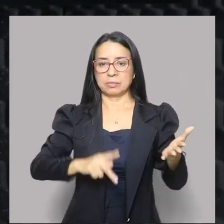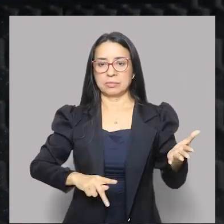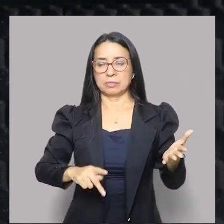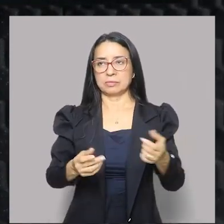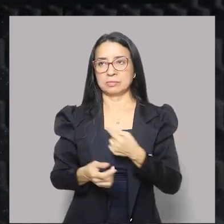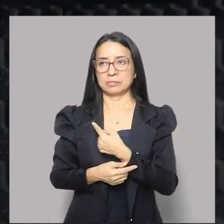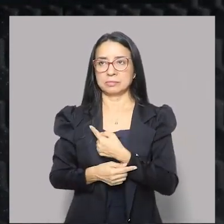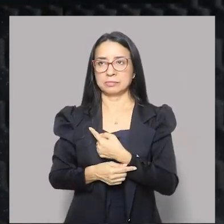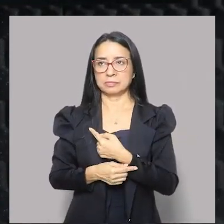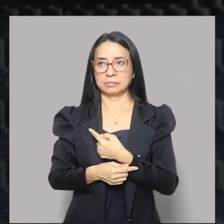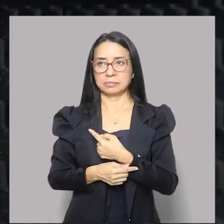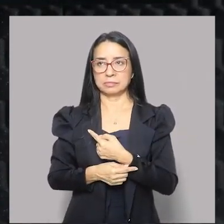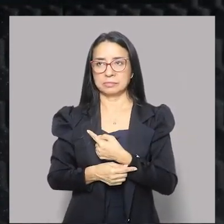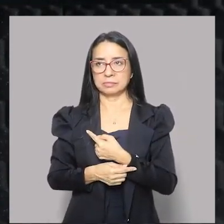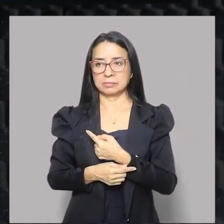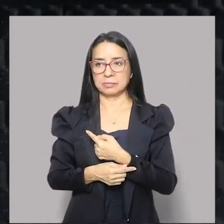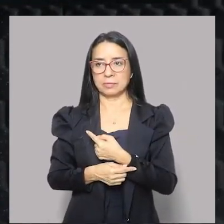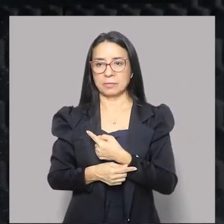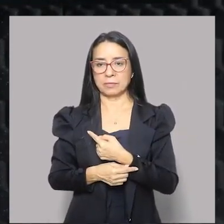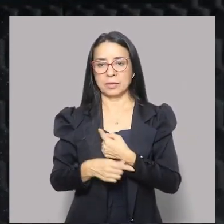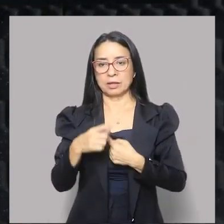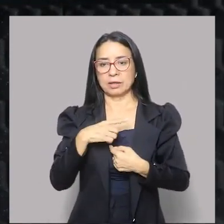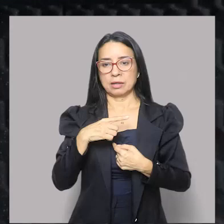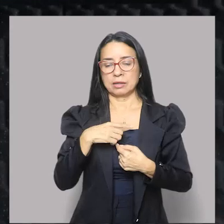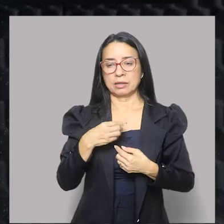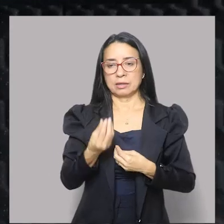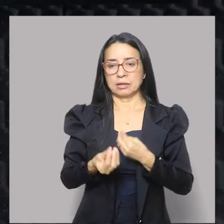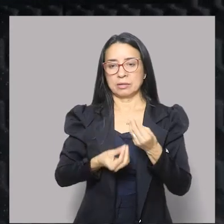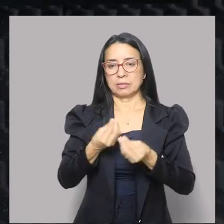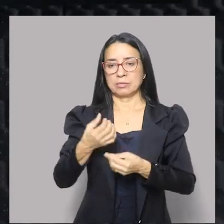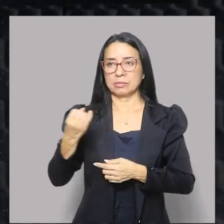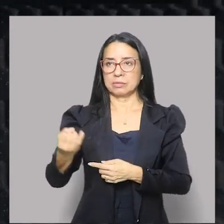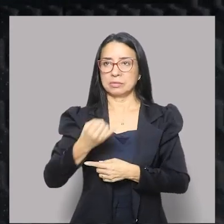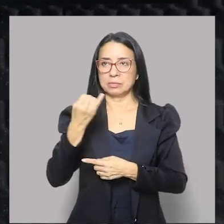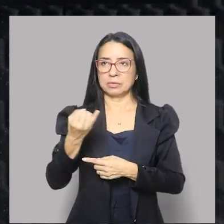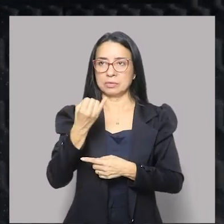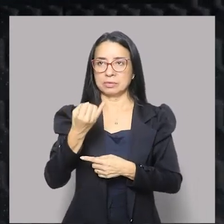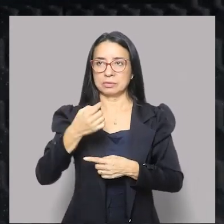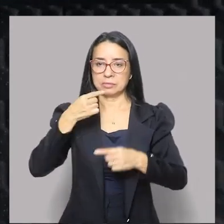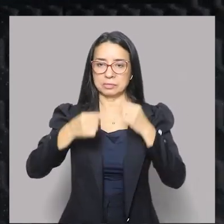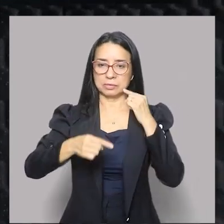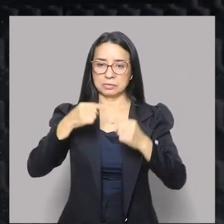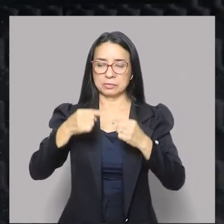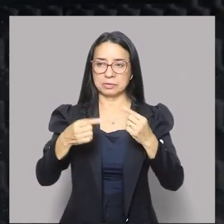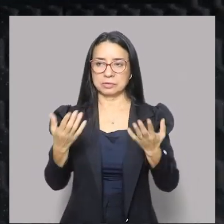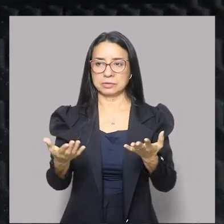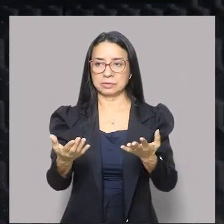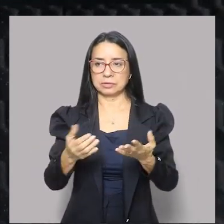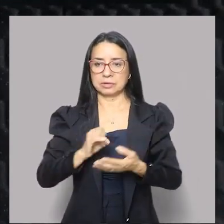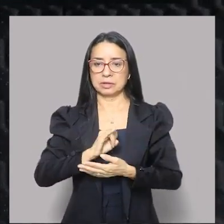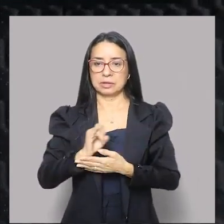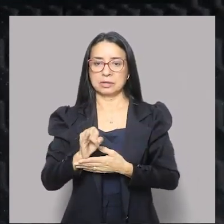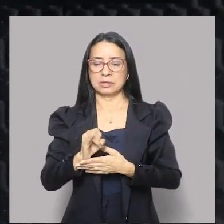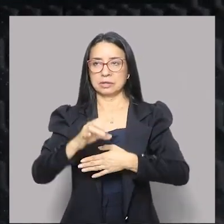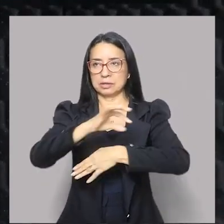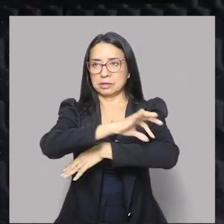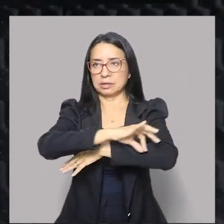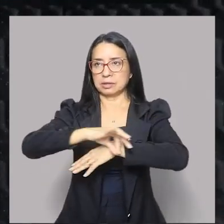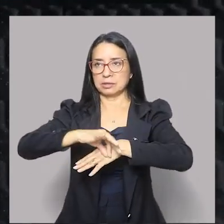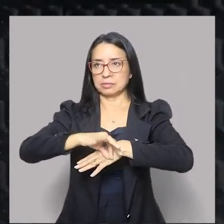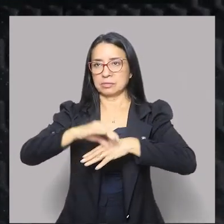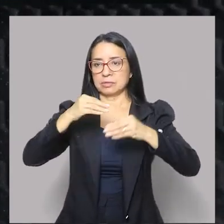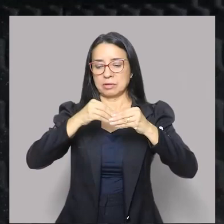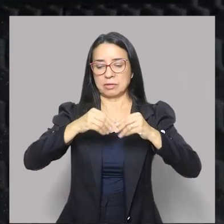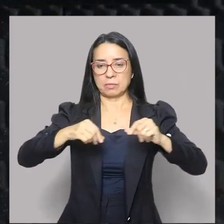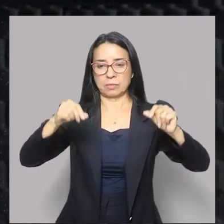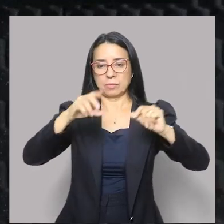Manuel Bandeira, a gente pega pontos que sejam importantes para a minha discussão. Ora, se a arquitetura hostil